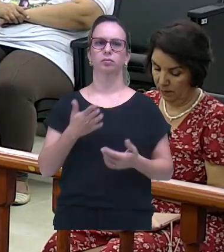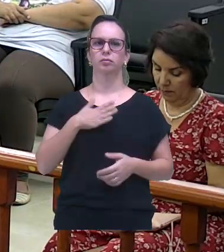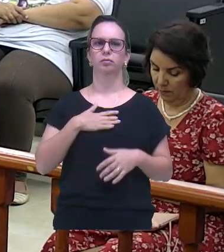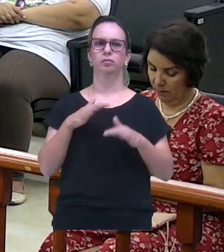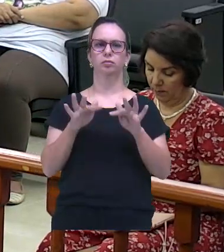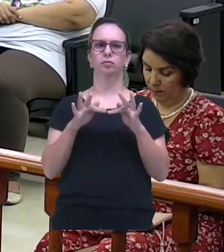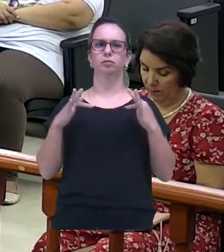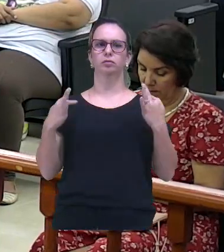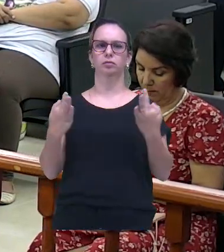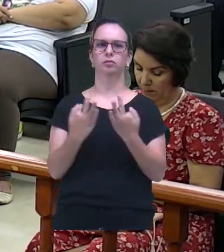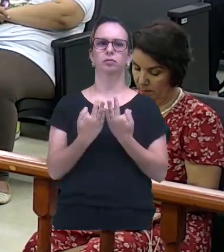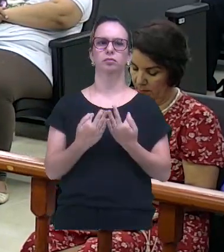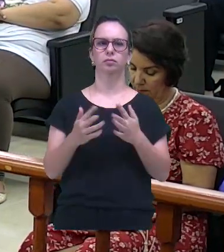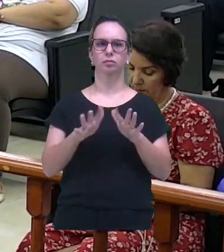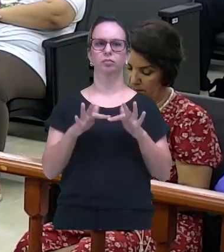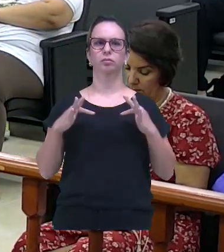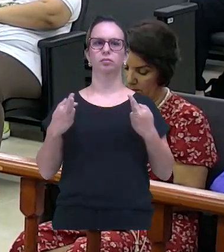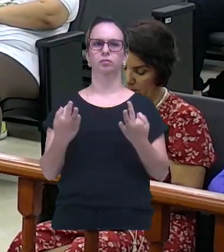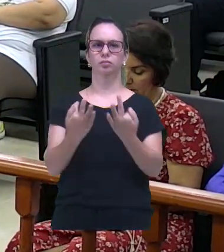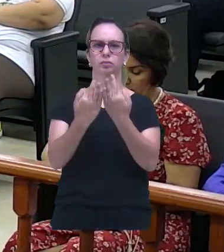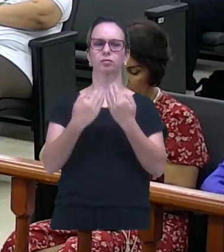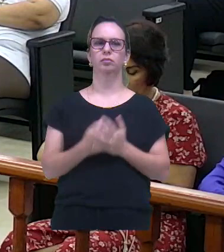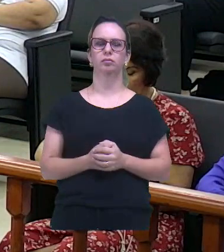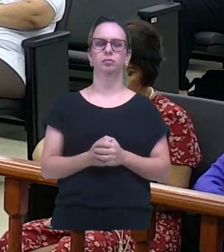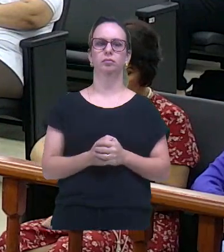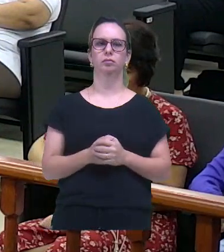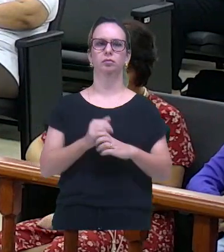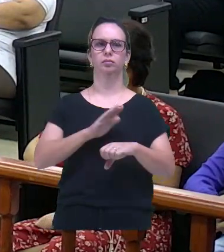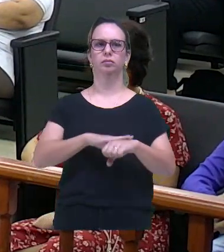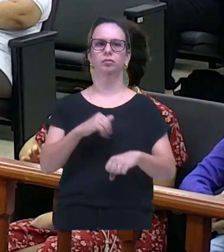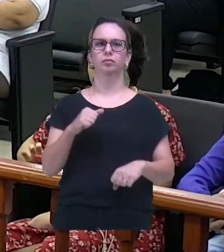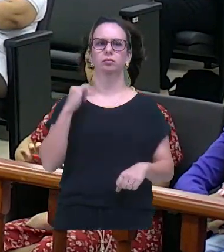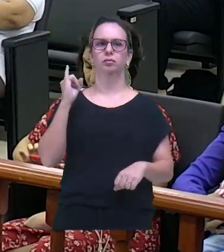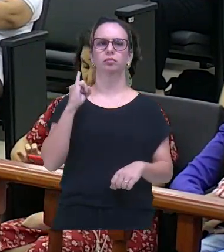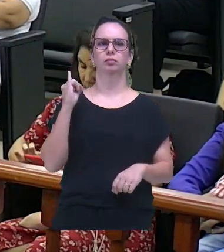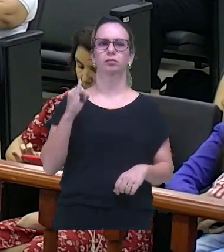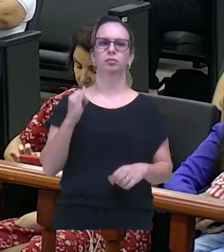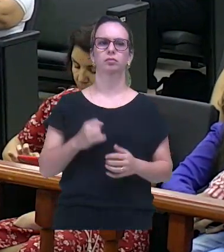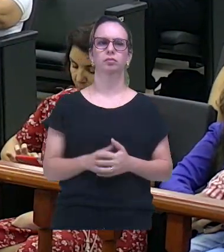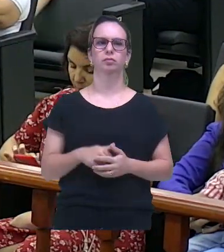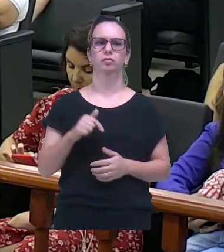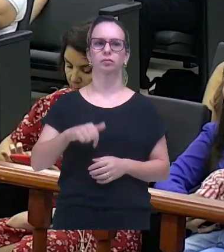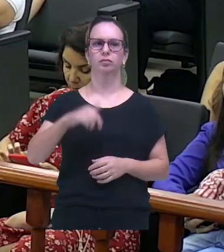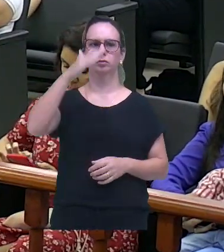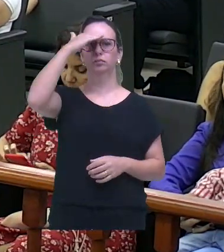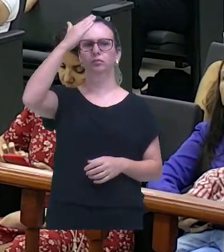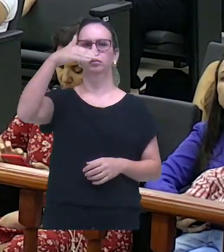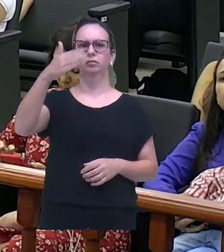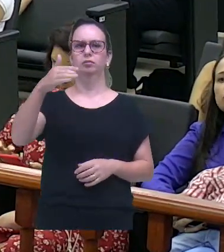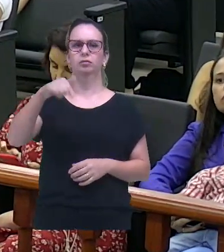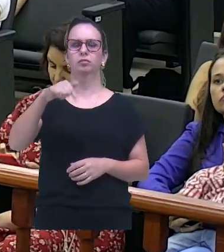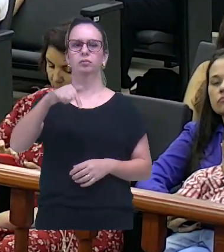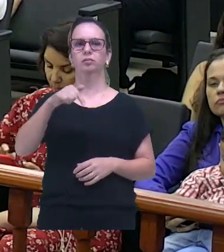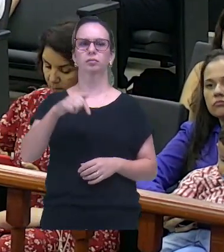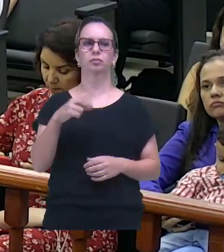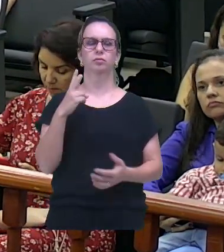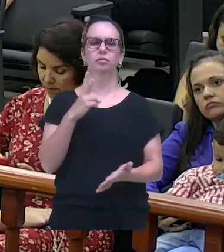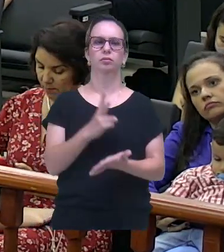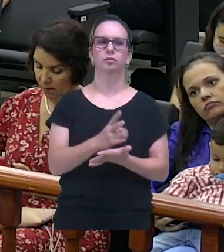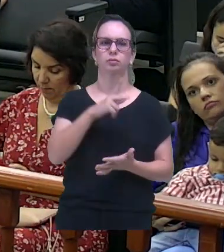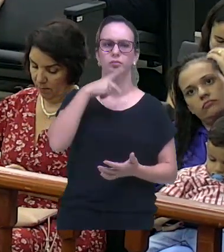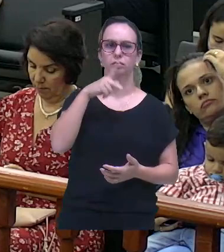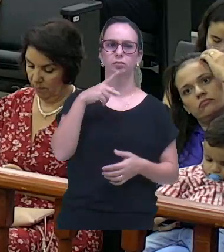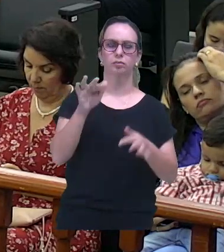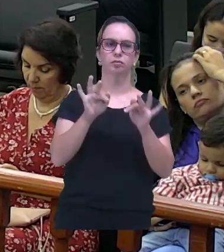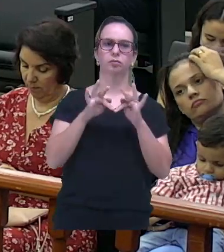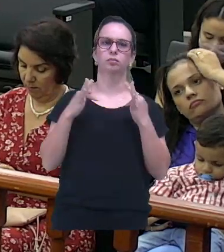A família é o nosso bem mais precioso. Como o homenageado aqui mesmo citou, a família é aquela que fica em